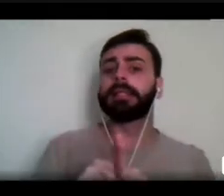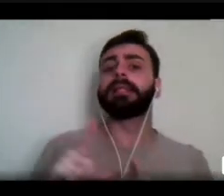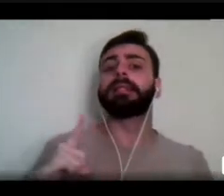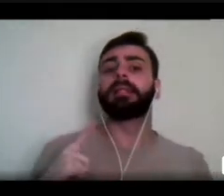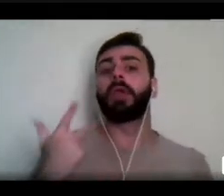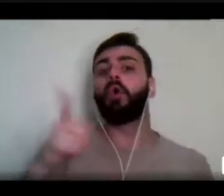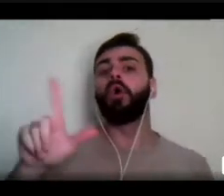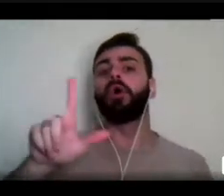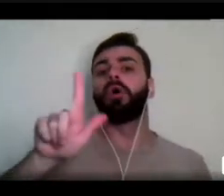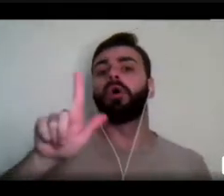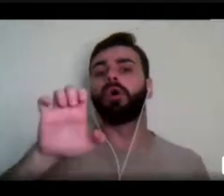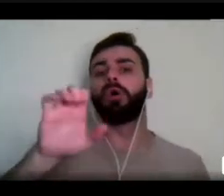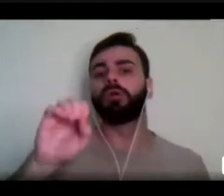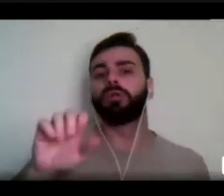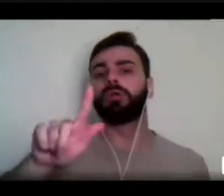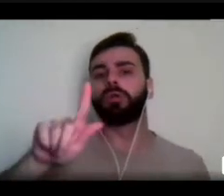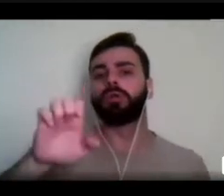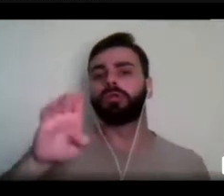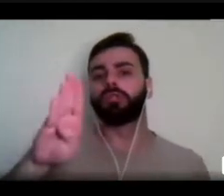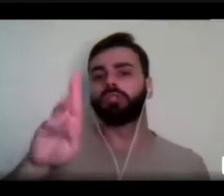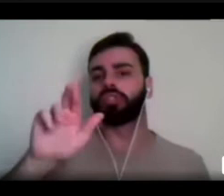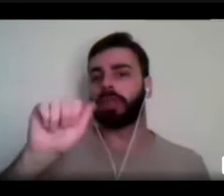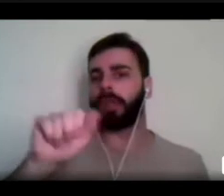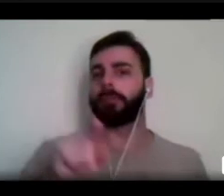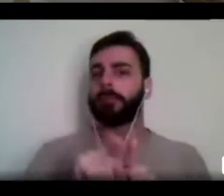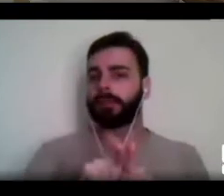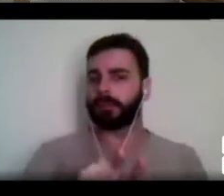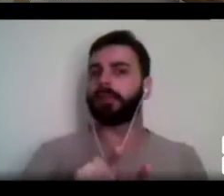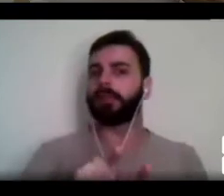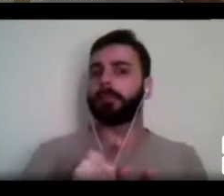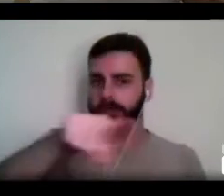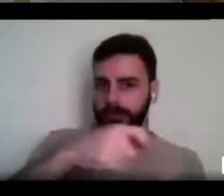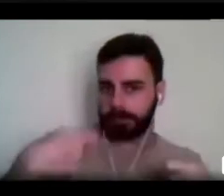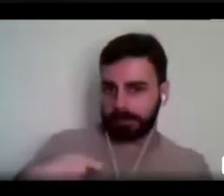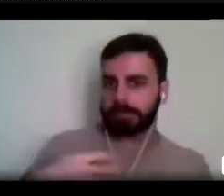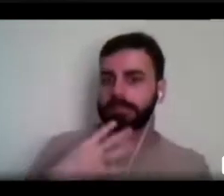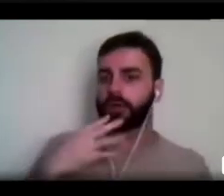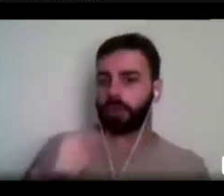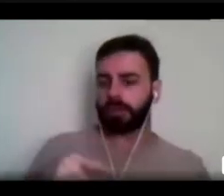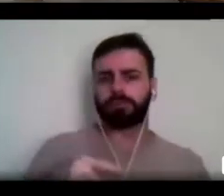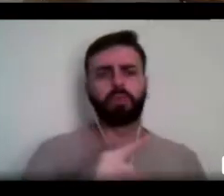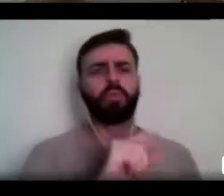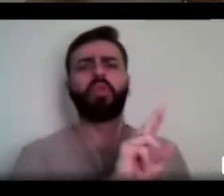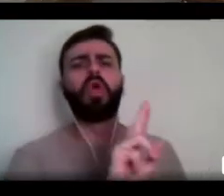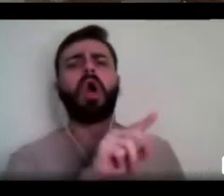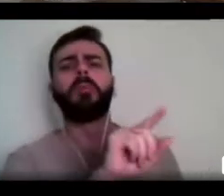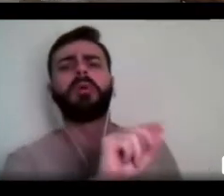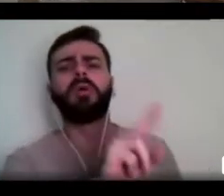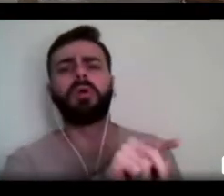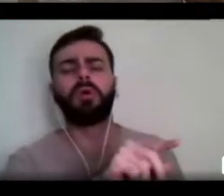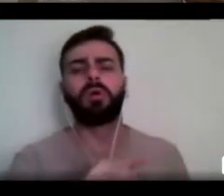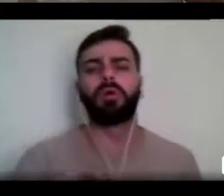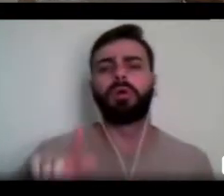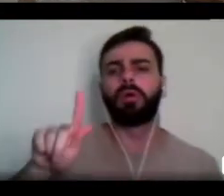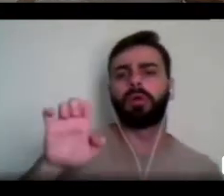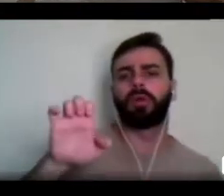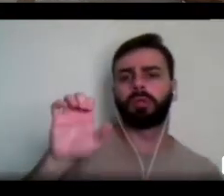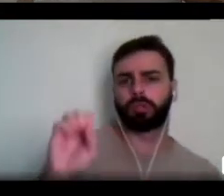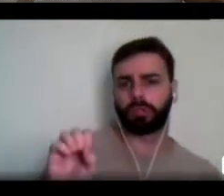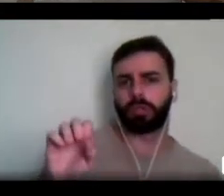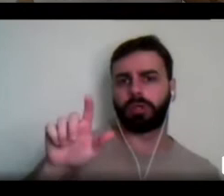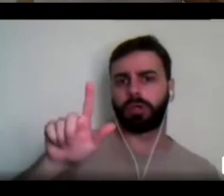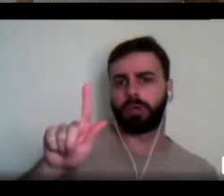consegue acessar online também, caso alguém precise. Qual? Ele é ilimitado. GeoGebra.